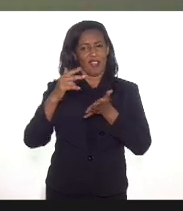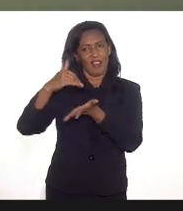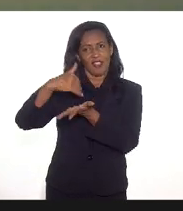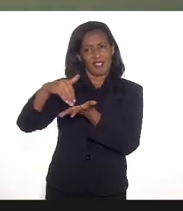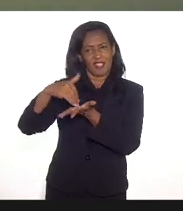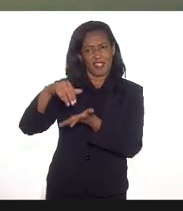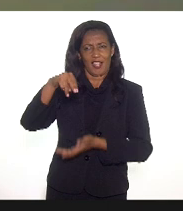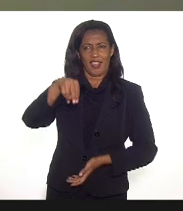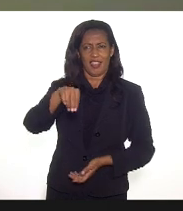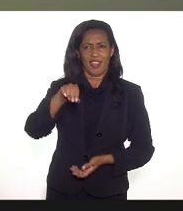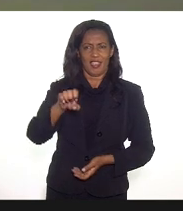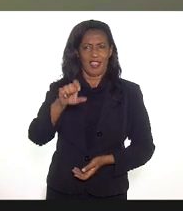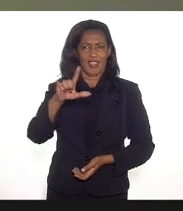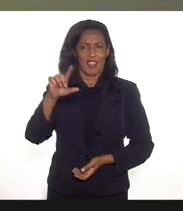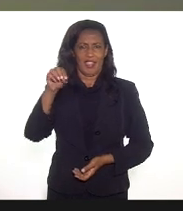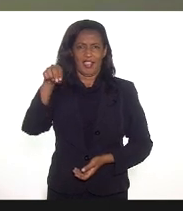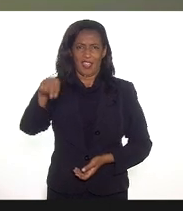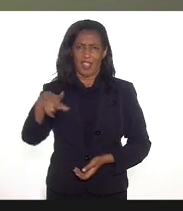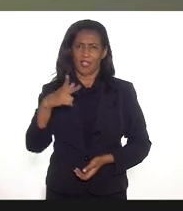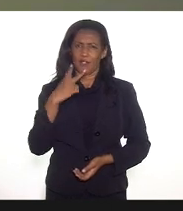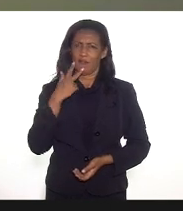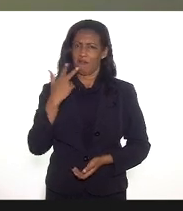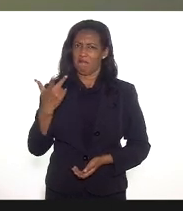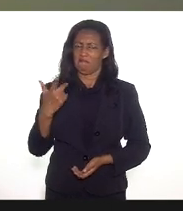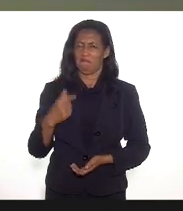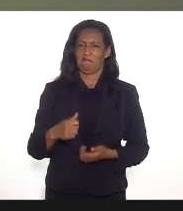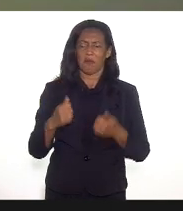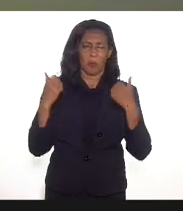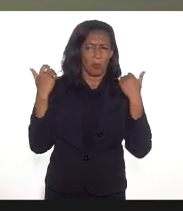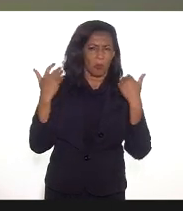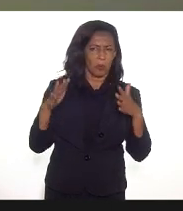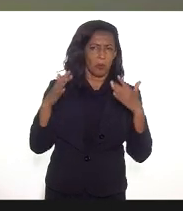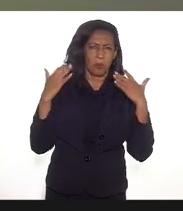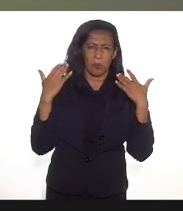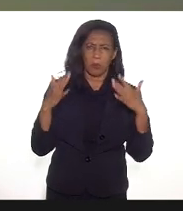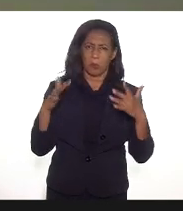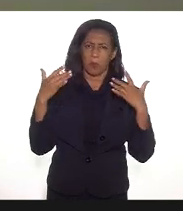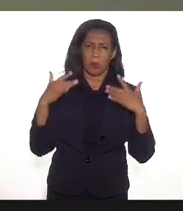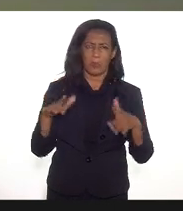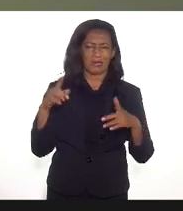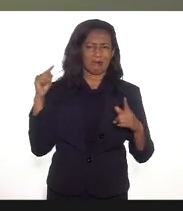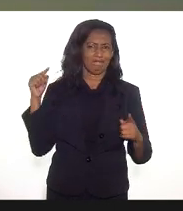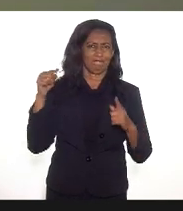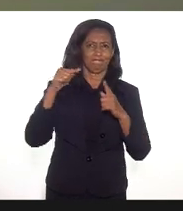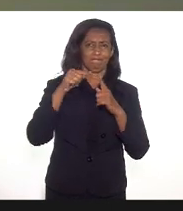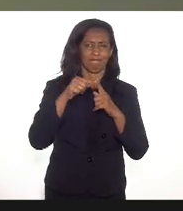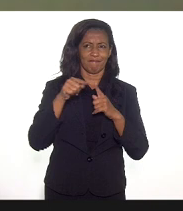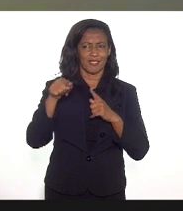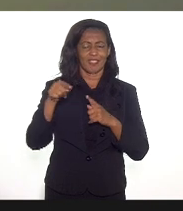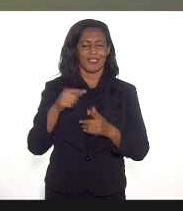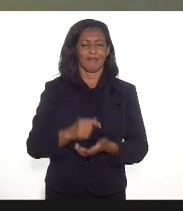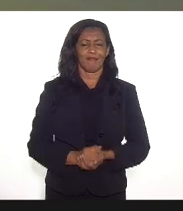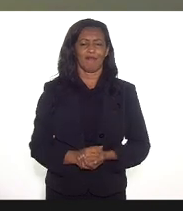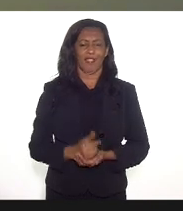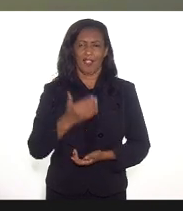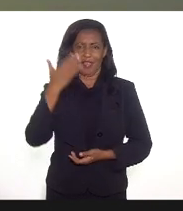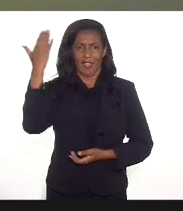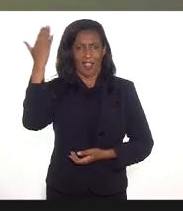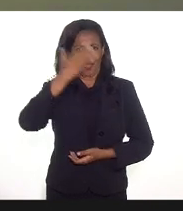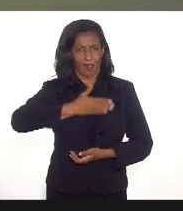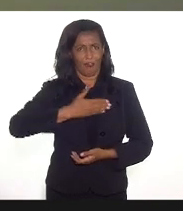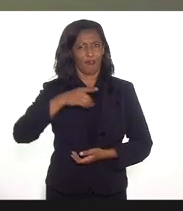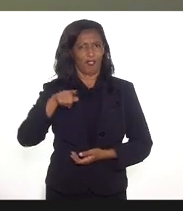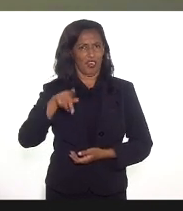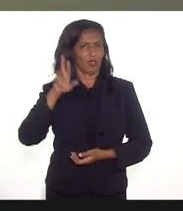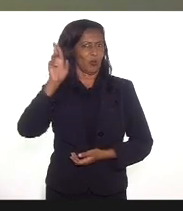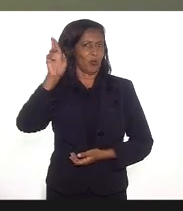Nelson Rocha, externando aqui, né, meus votos de sucesso nesse grande desafio que é estar à frente da pasta